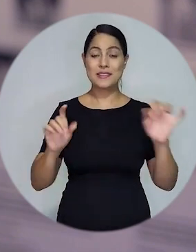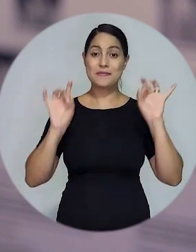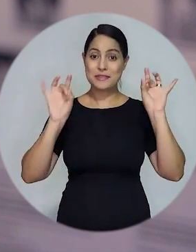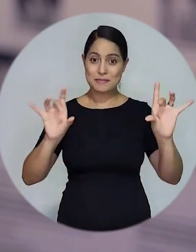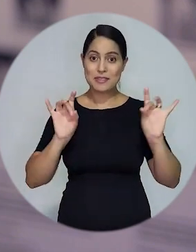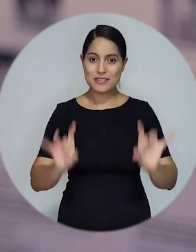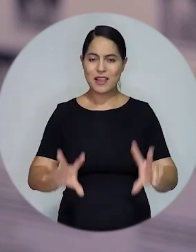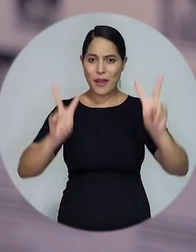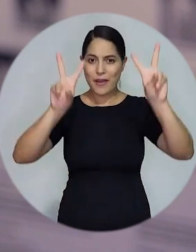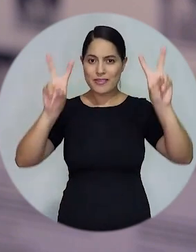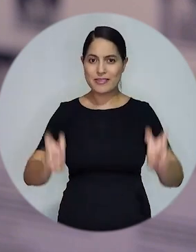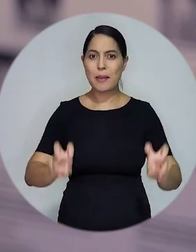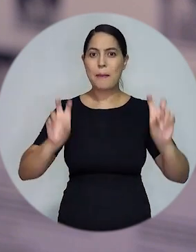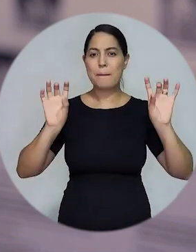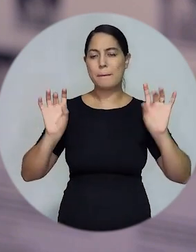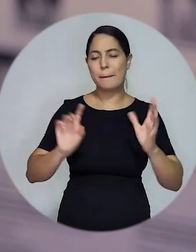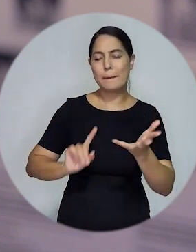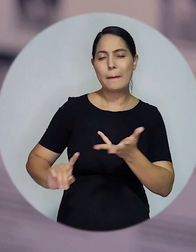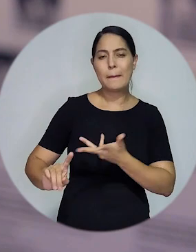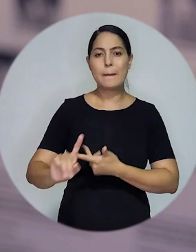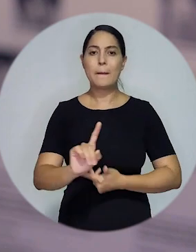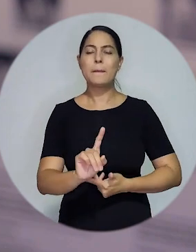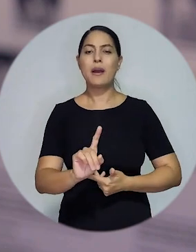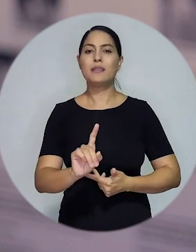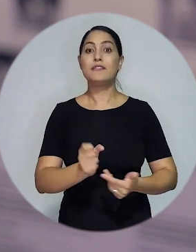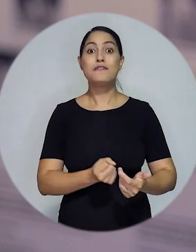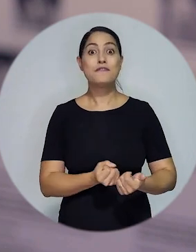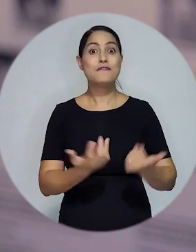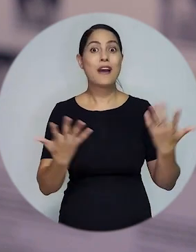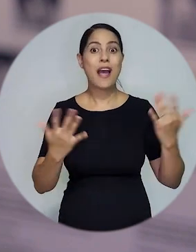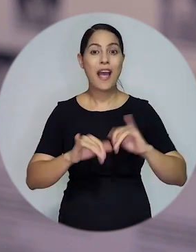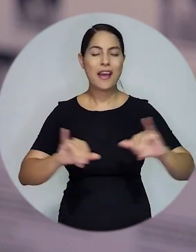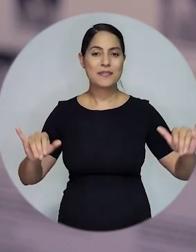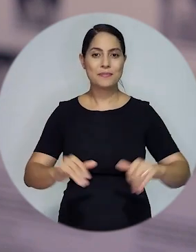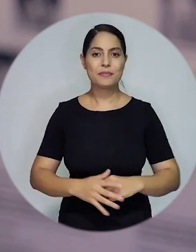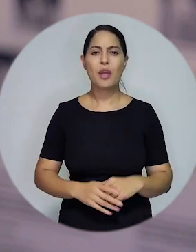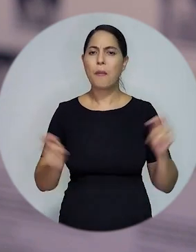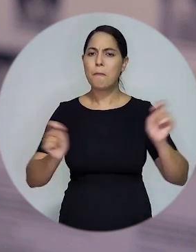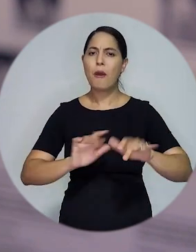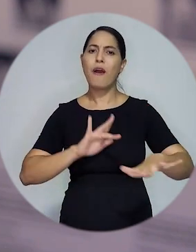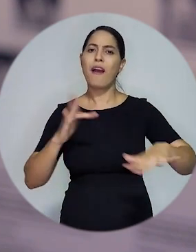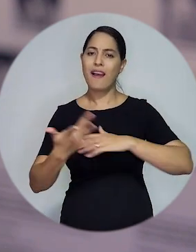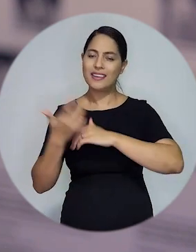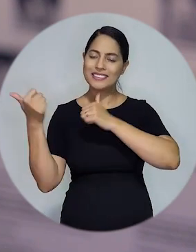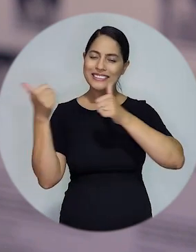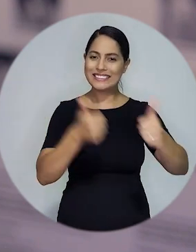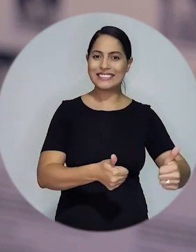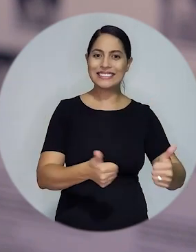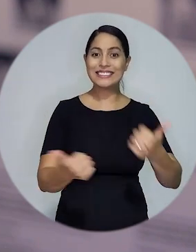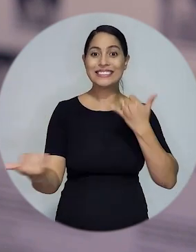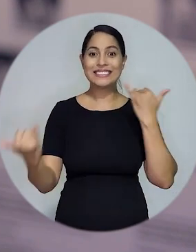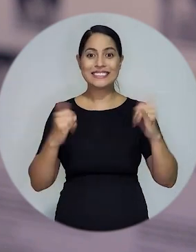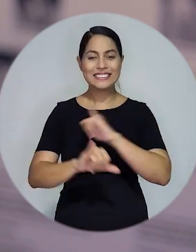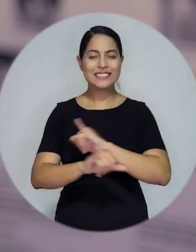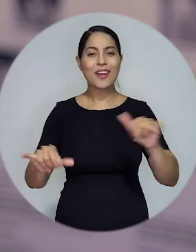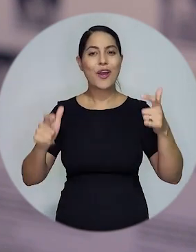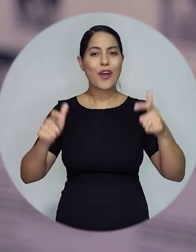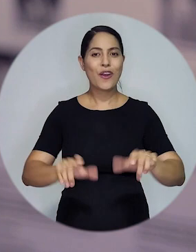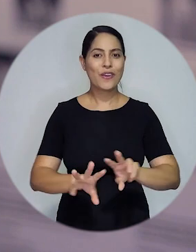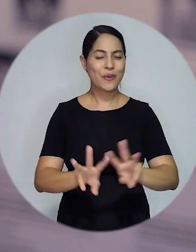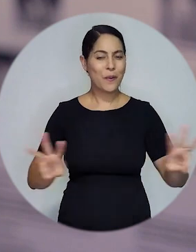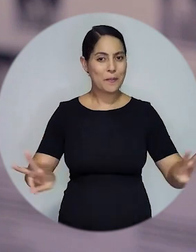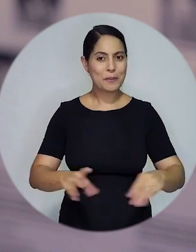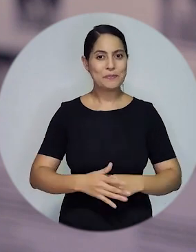de acompanhar entrevistas especiais, matérias exclusivas e muito mais. Não deixe de seguir também as nossas redes sociais e conferir as